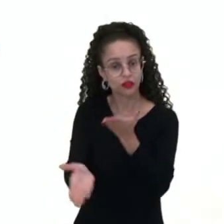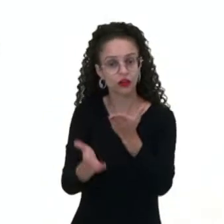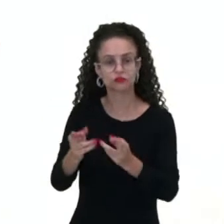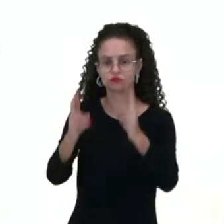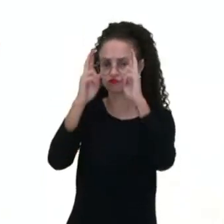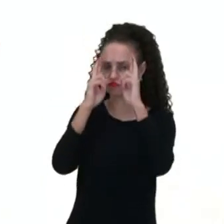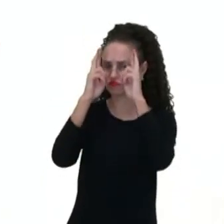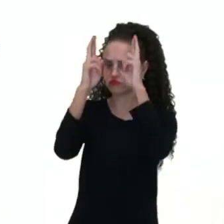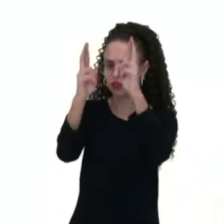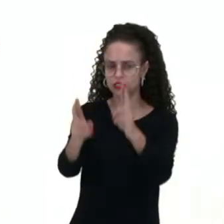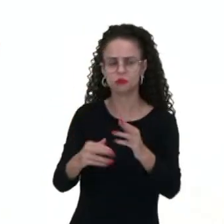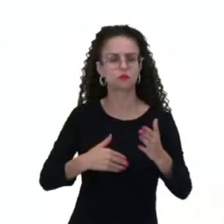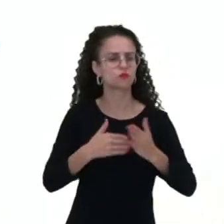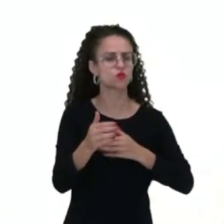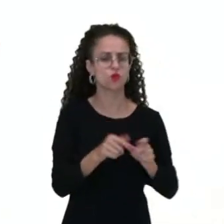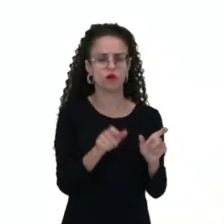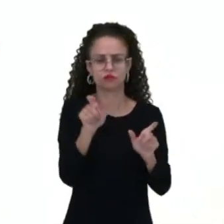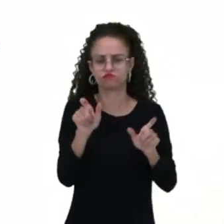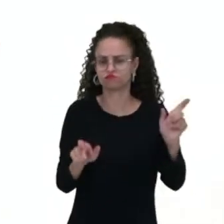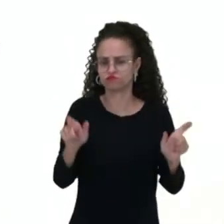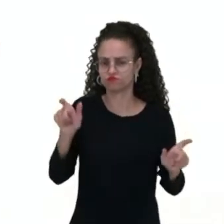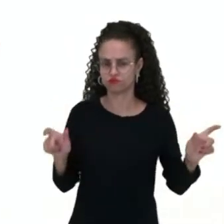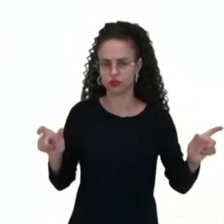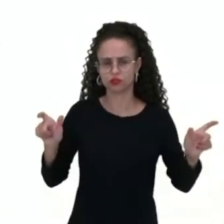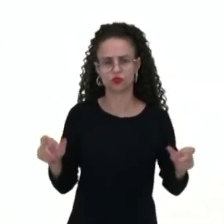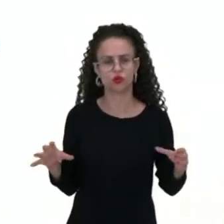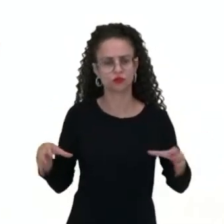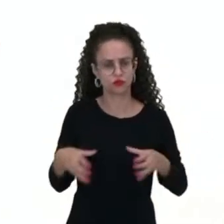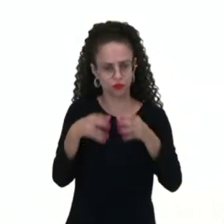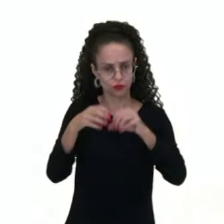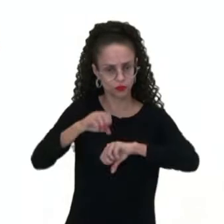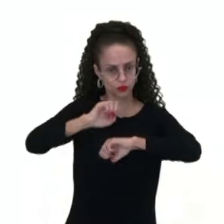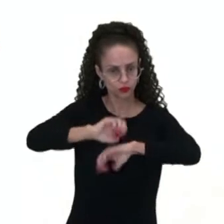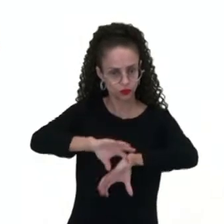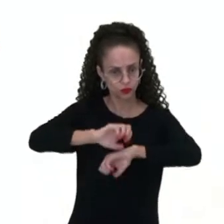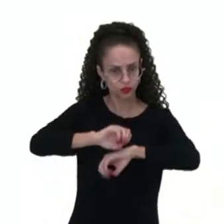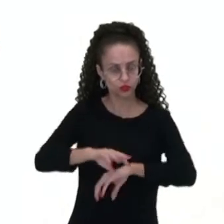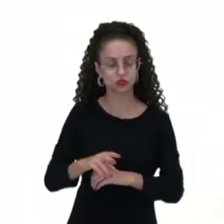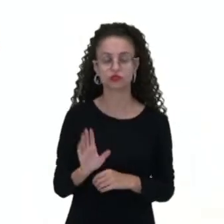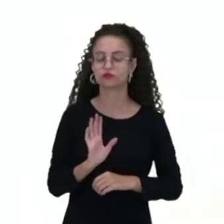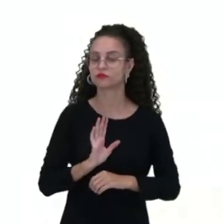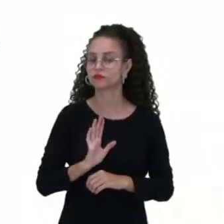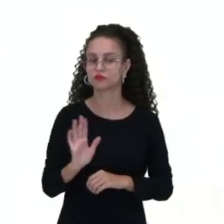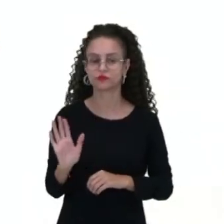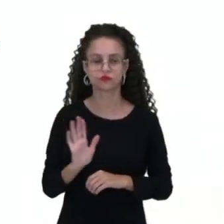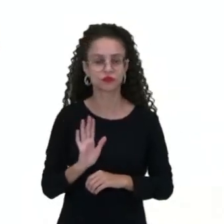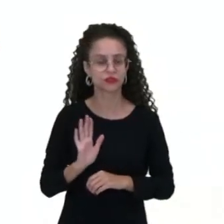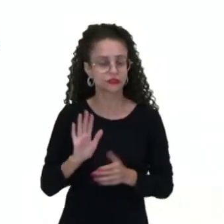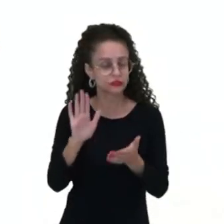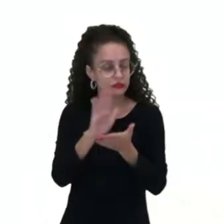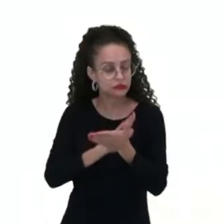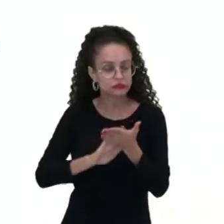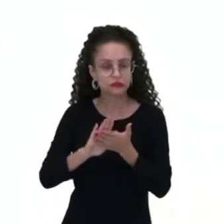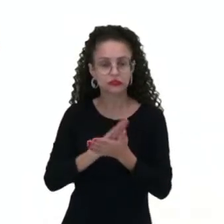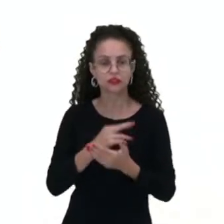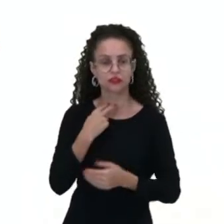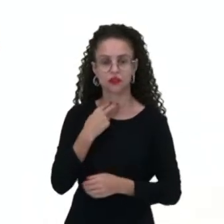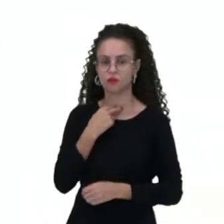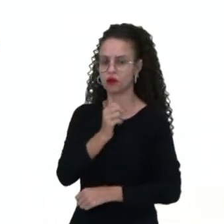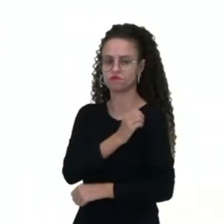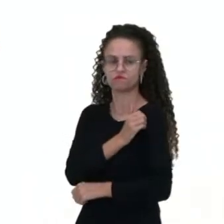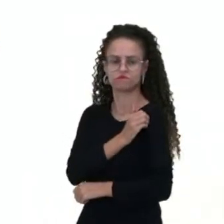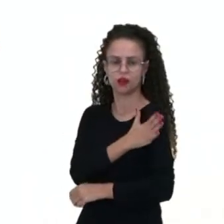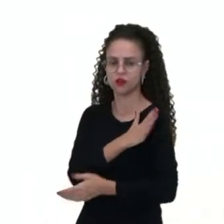por qualquer membro da comunidade educativa, não podendo, ao caso algum, ser discriminado.